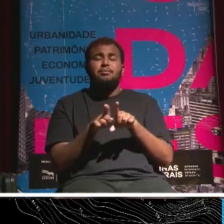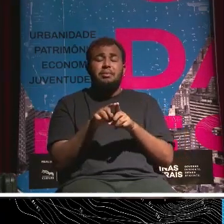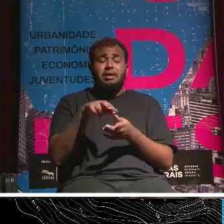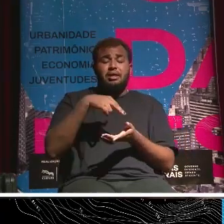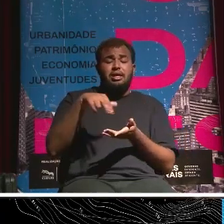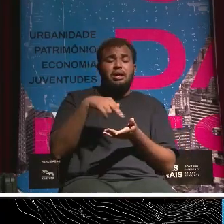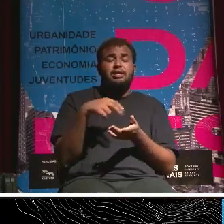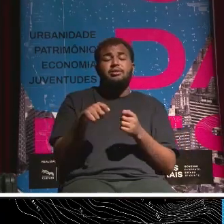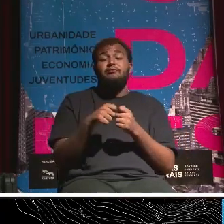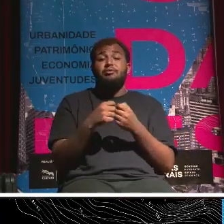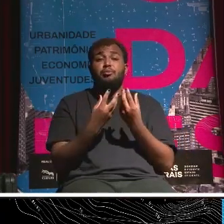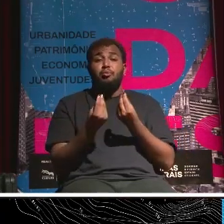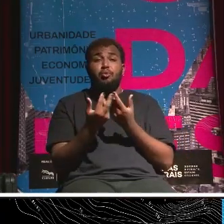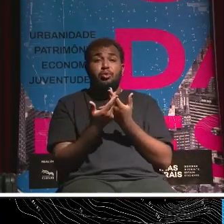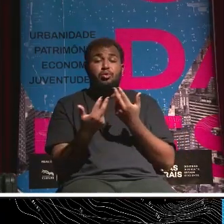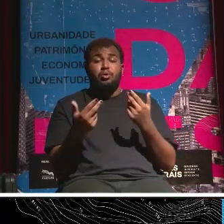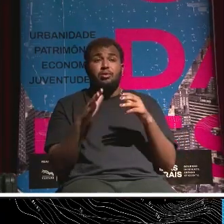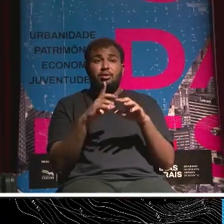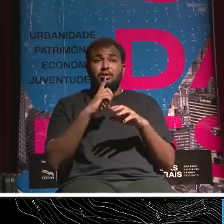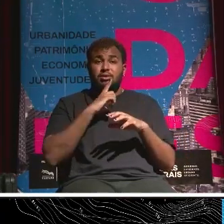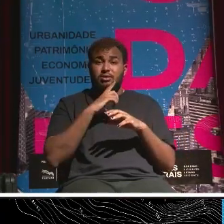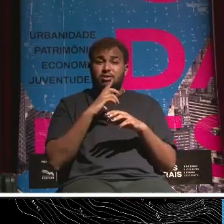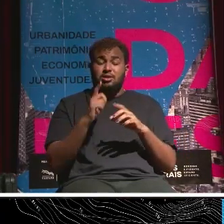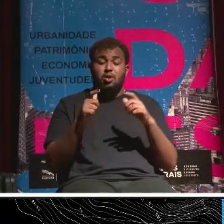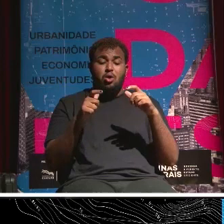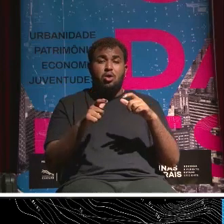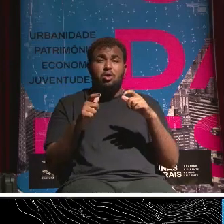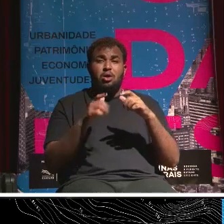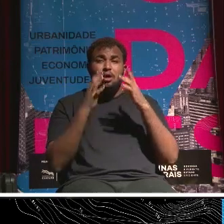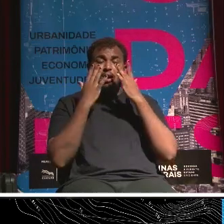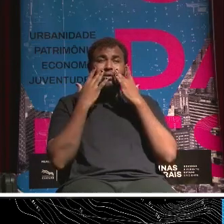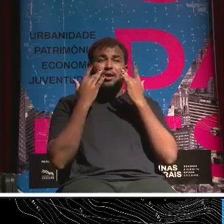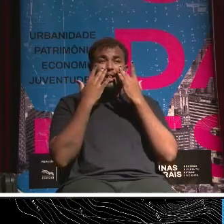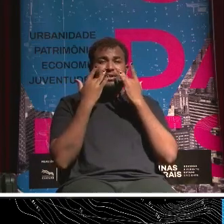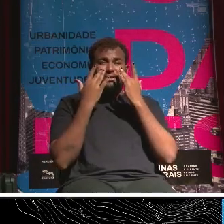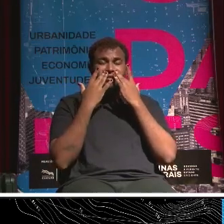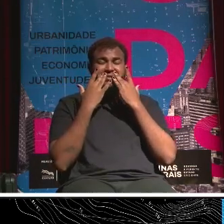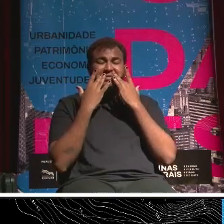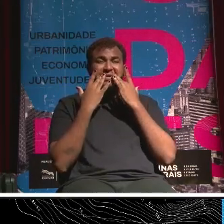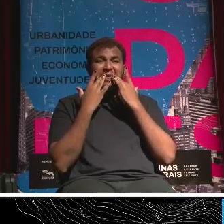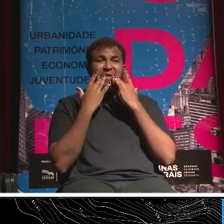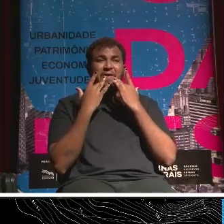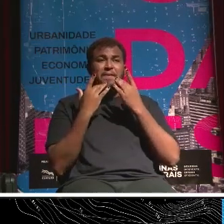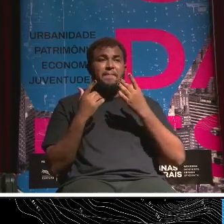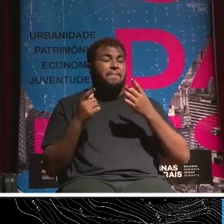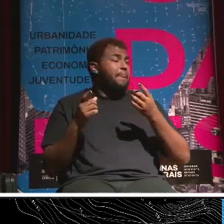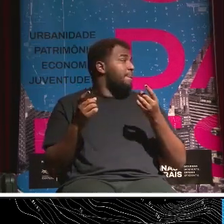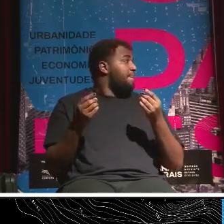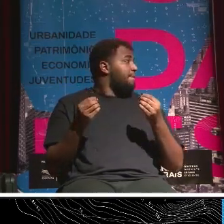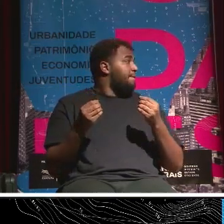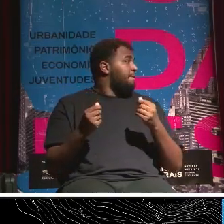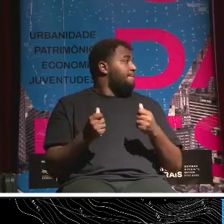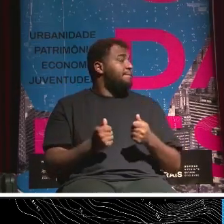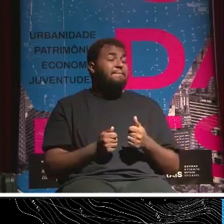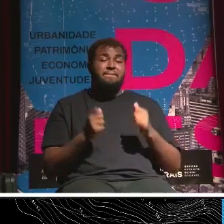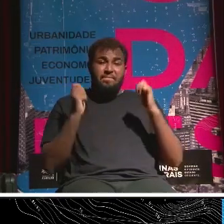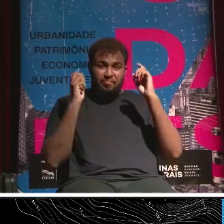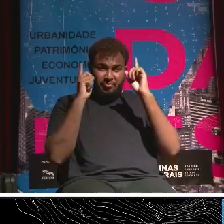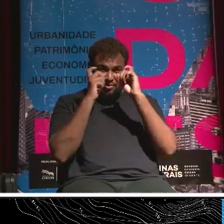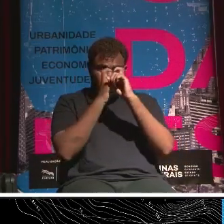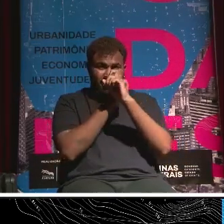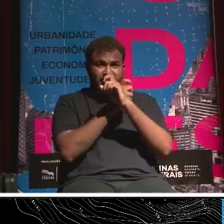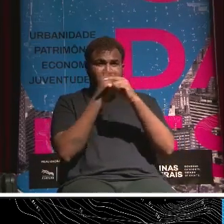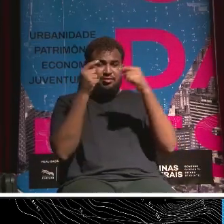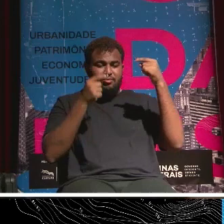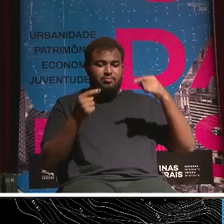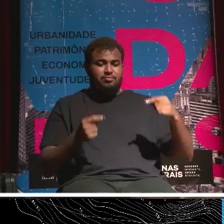muitas coisas, mas ela tem esse lugar do artista enquanto dificuldade de entender essas políticas